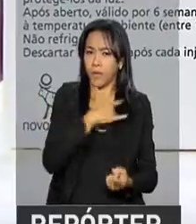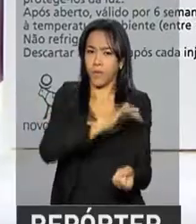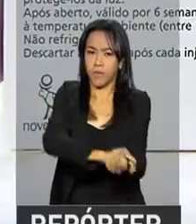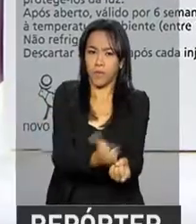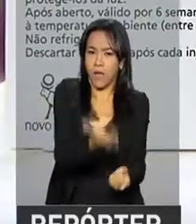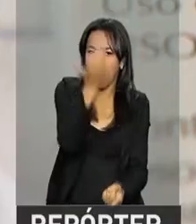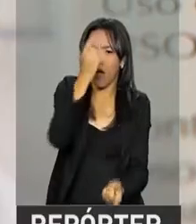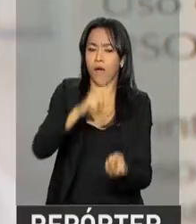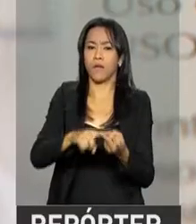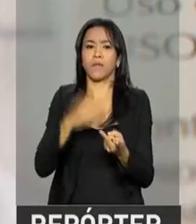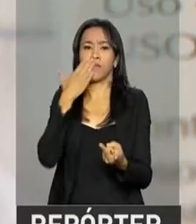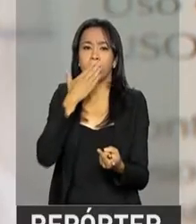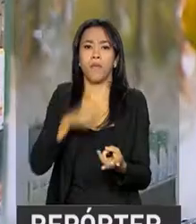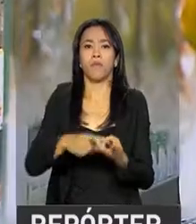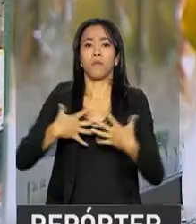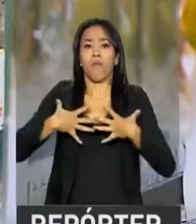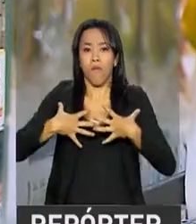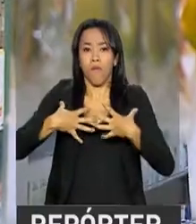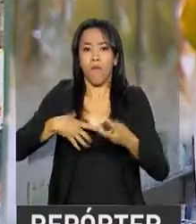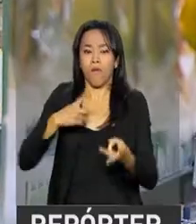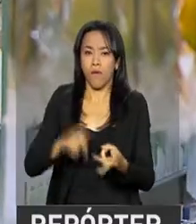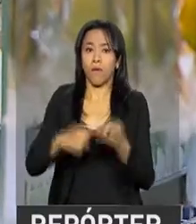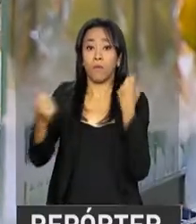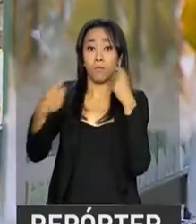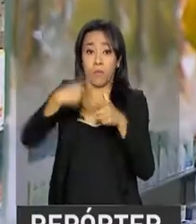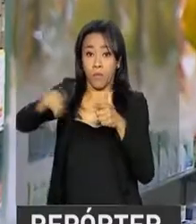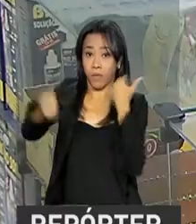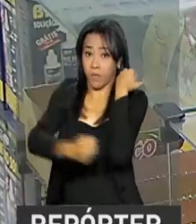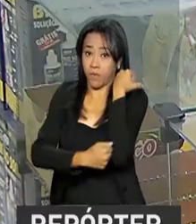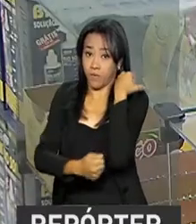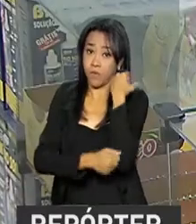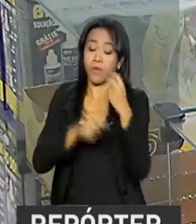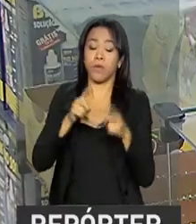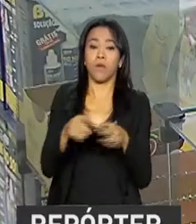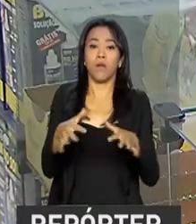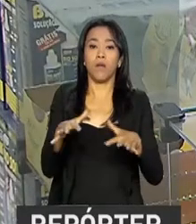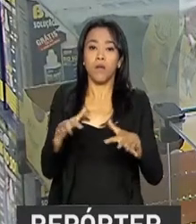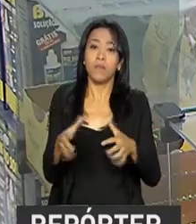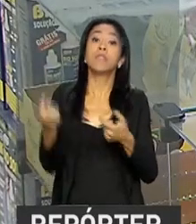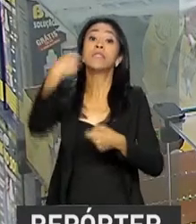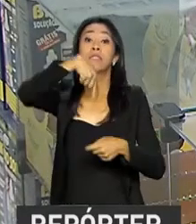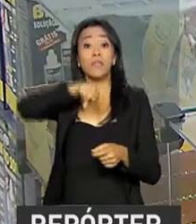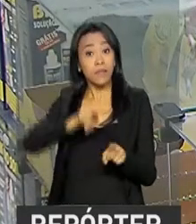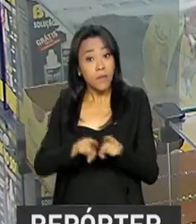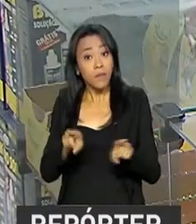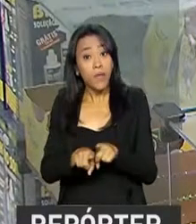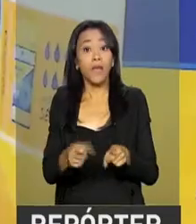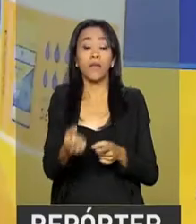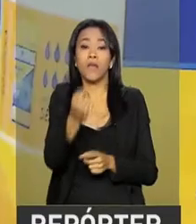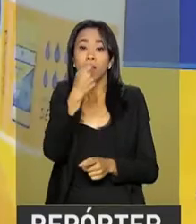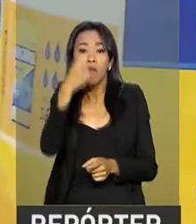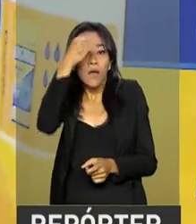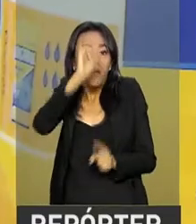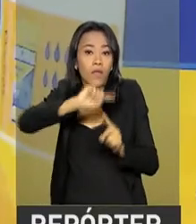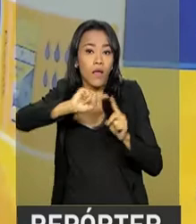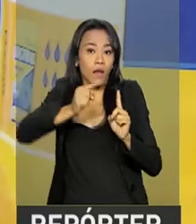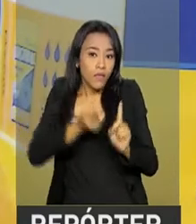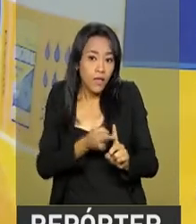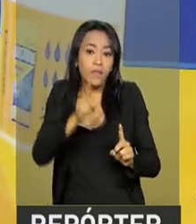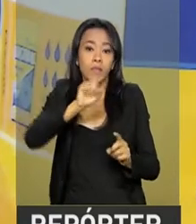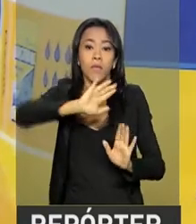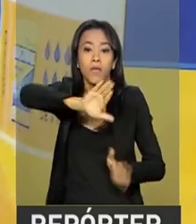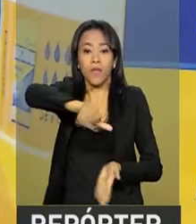diabetes asma osteoporose doença de parkinson além de contraceptivos e fraldas